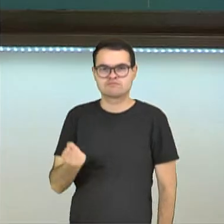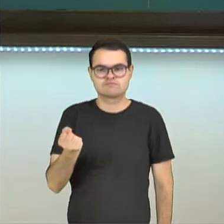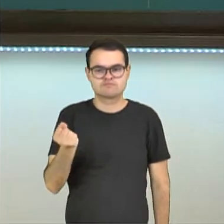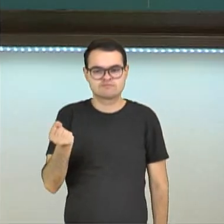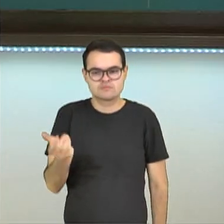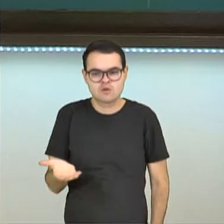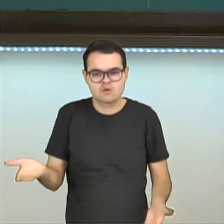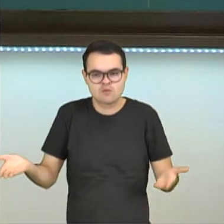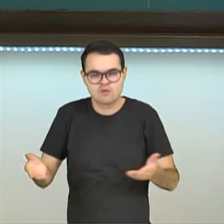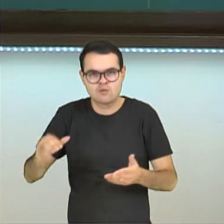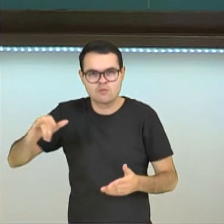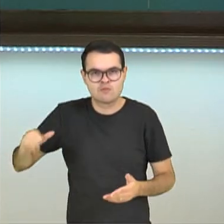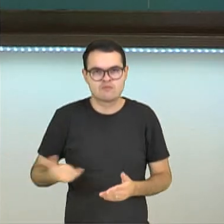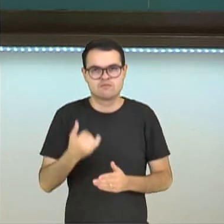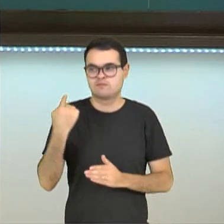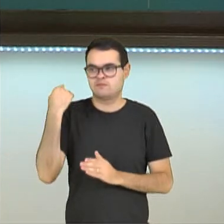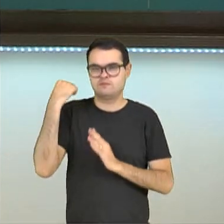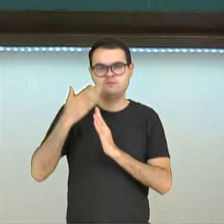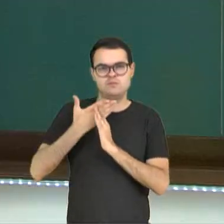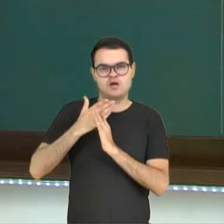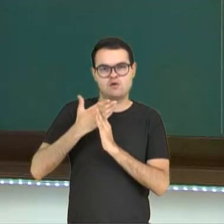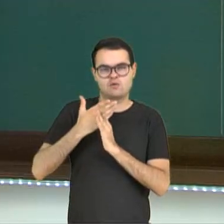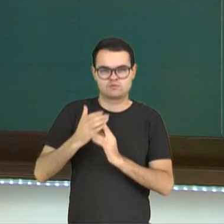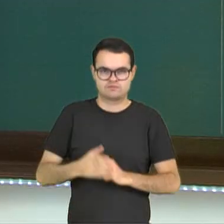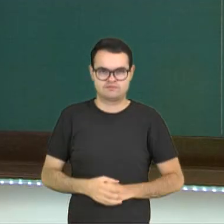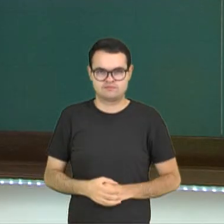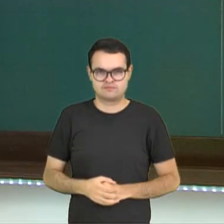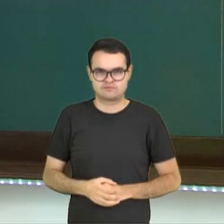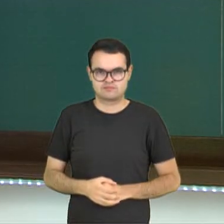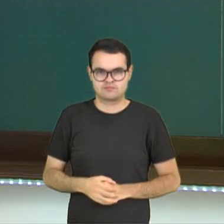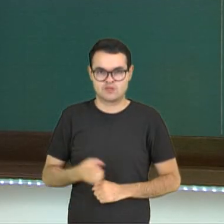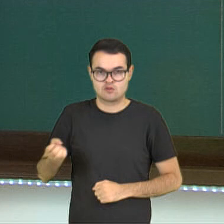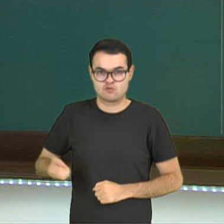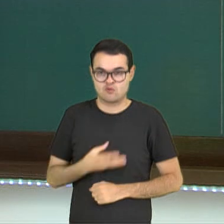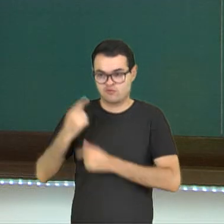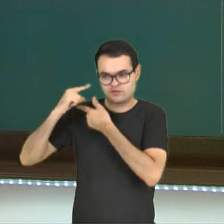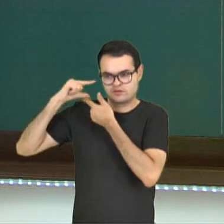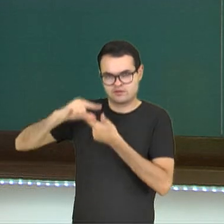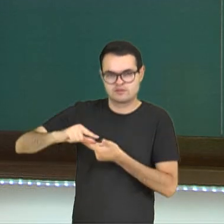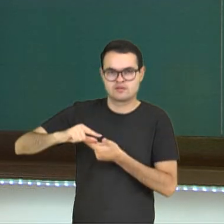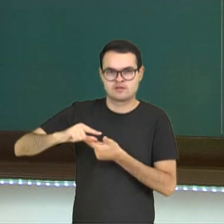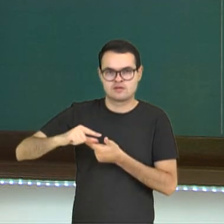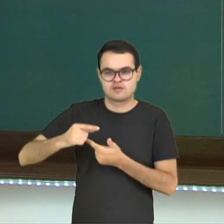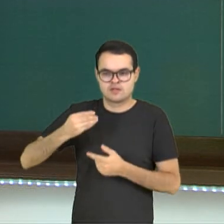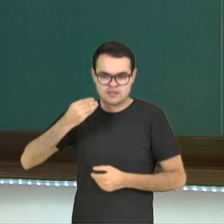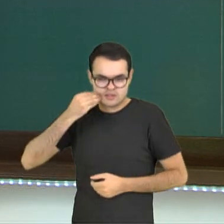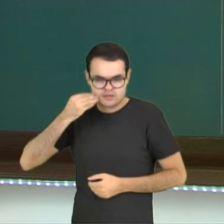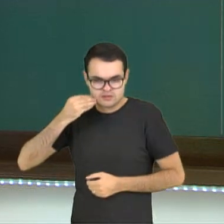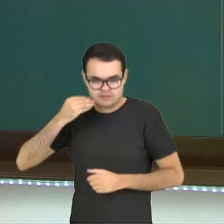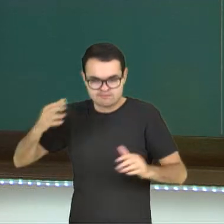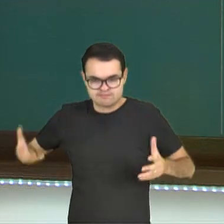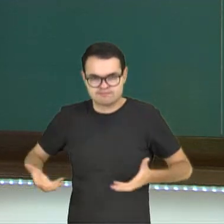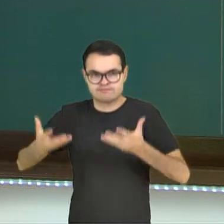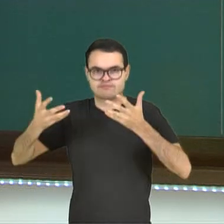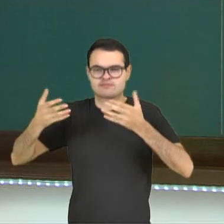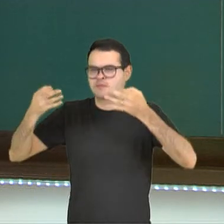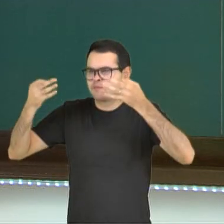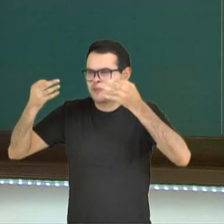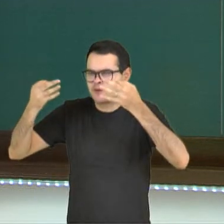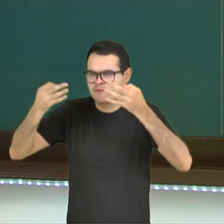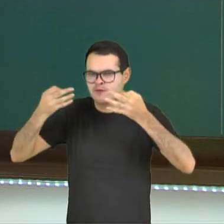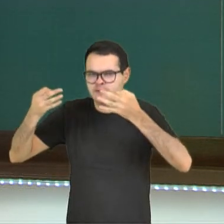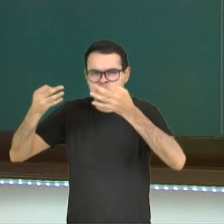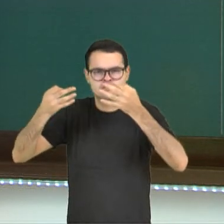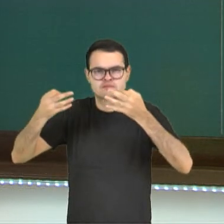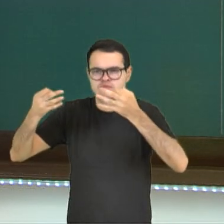teorias do Barroco. Então, se o neoclassicismo buscou reviver, né, aperfeiçoando,